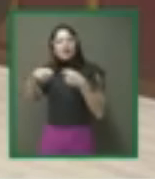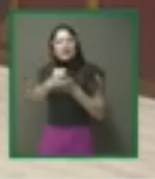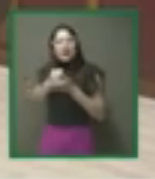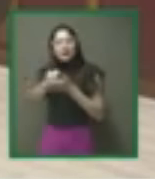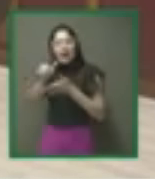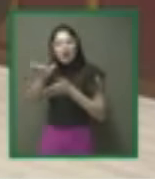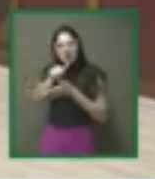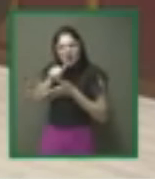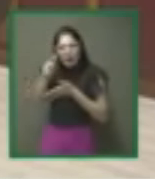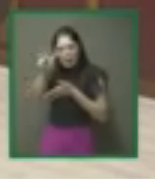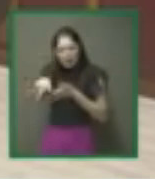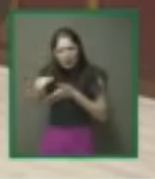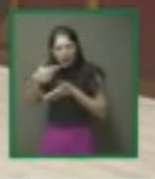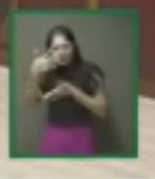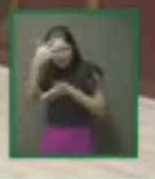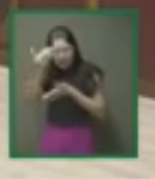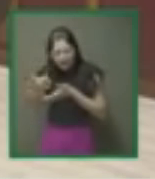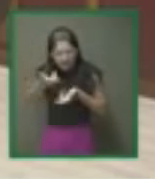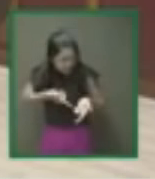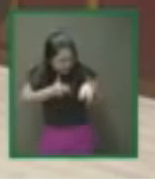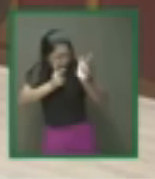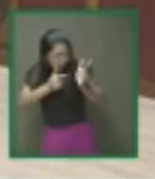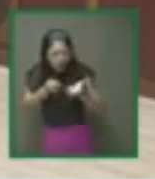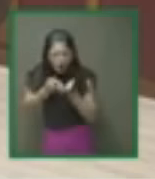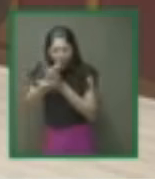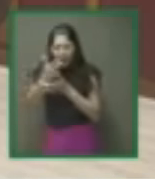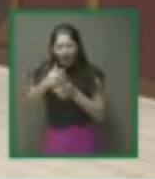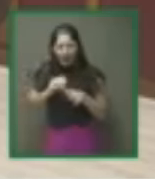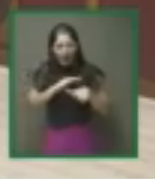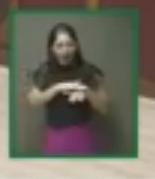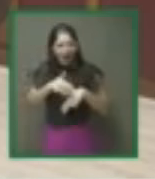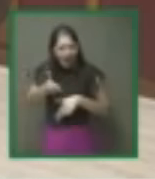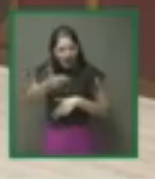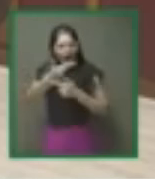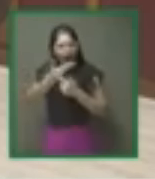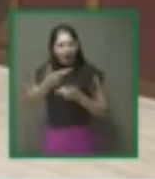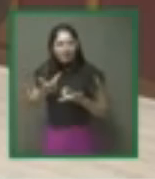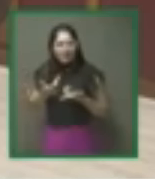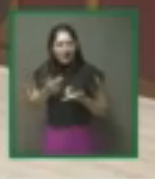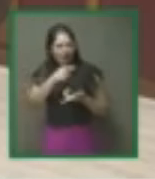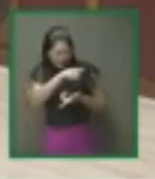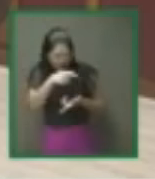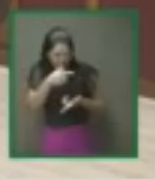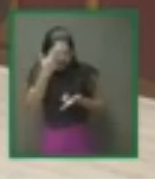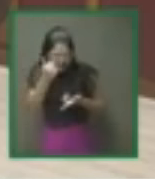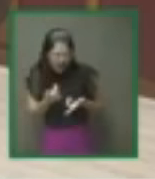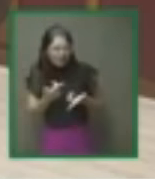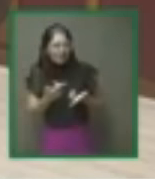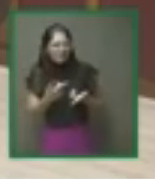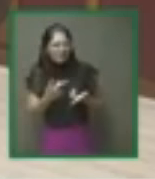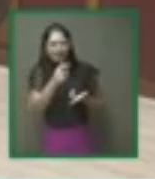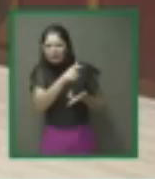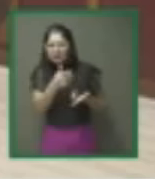contratação de pistoleiro, compra de armas, e acabaram envolvendo o teu nome. Você, em